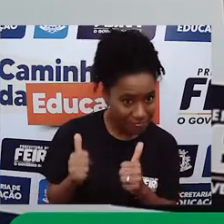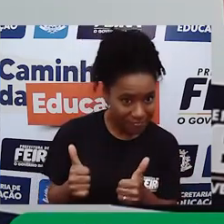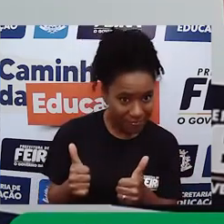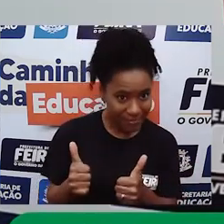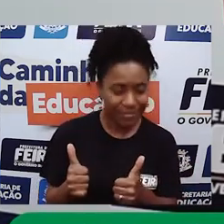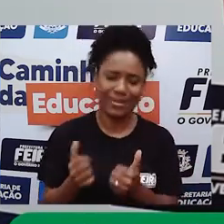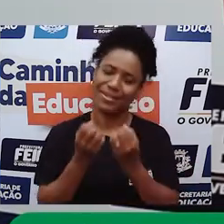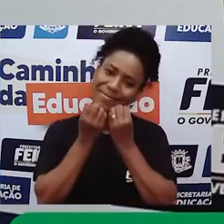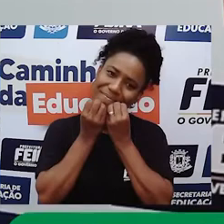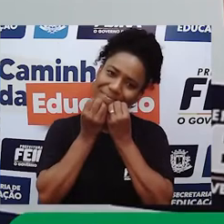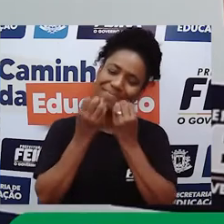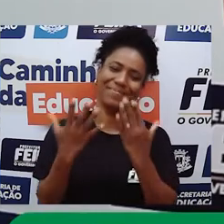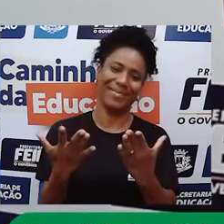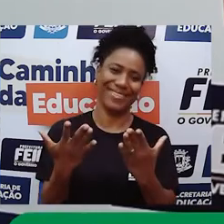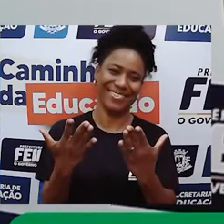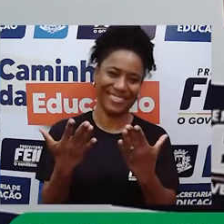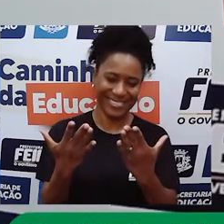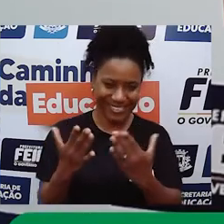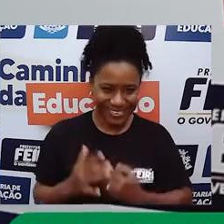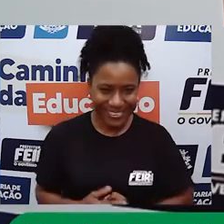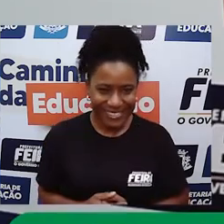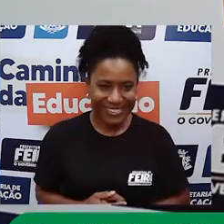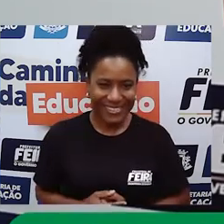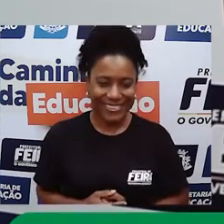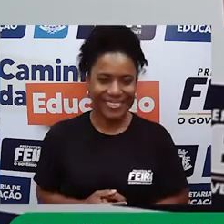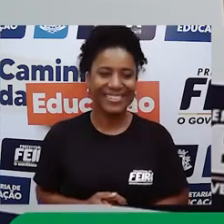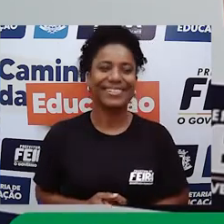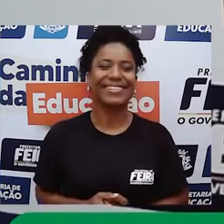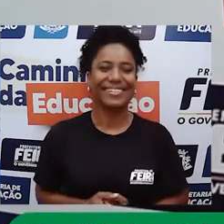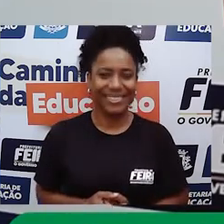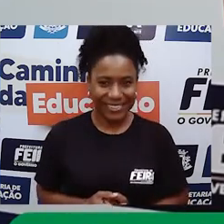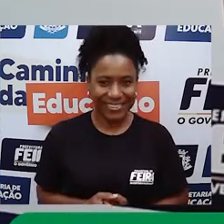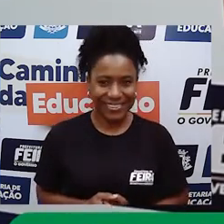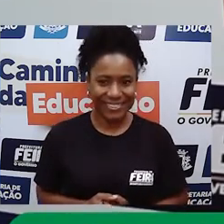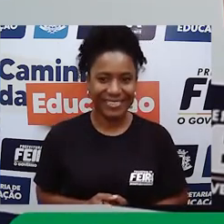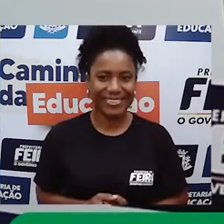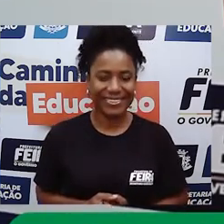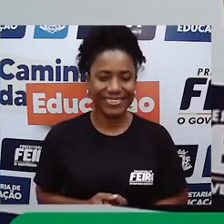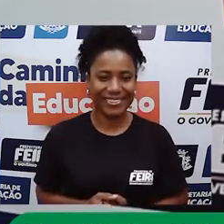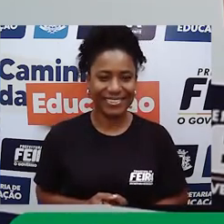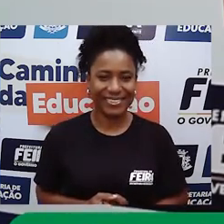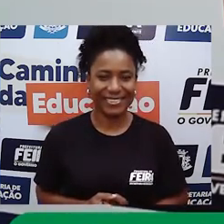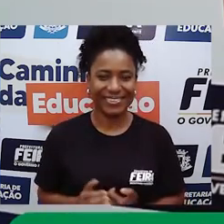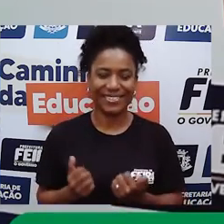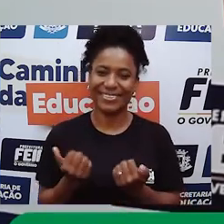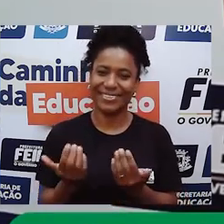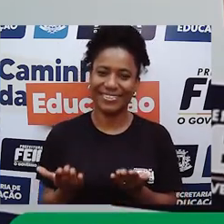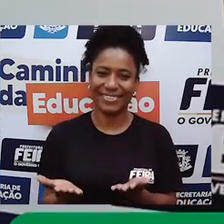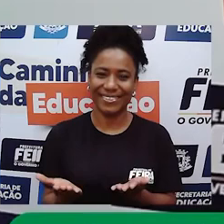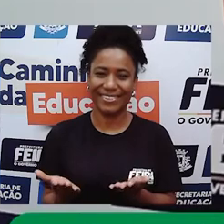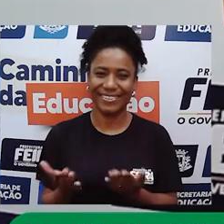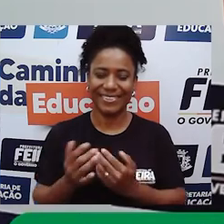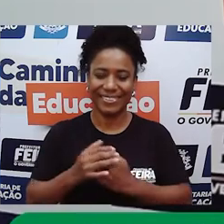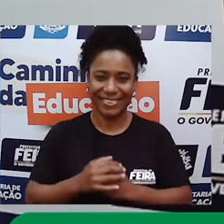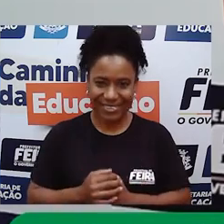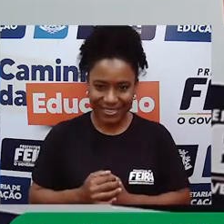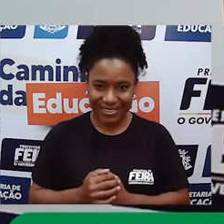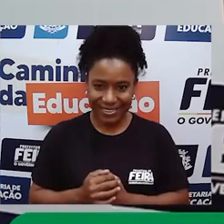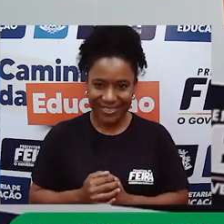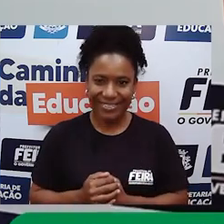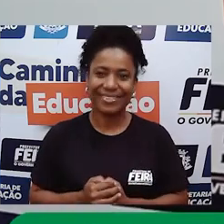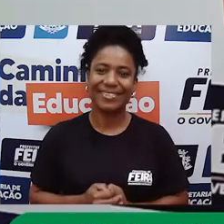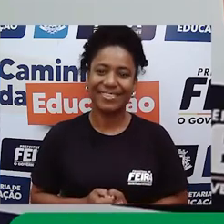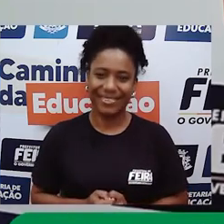espero que vocês estejam muito bem. Welcome to our English class number